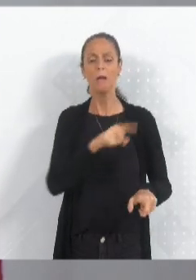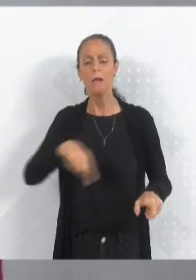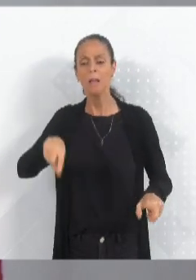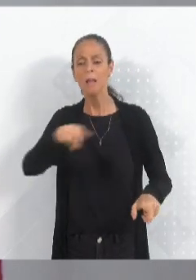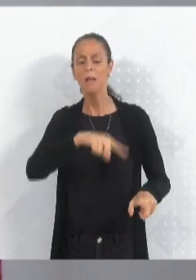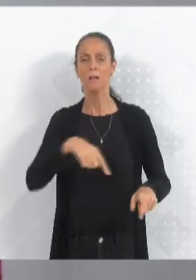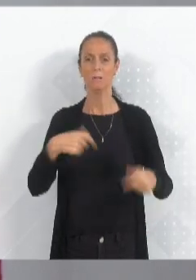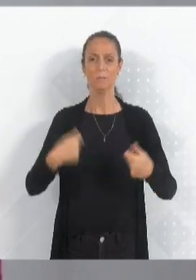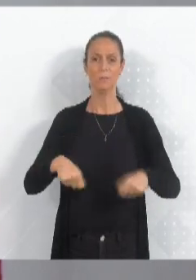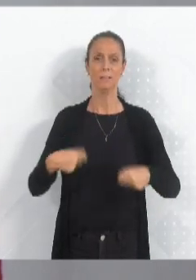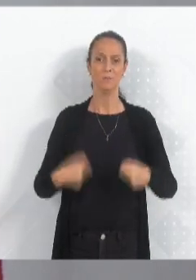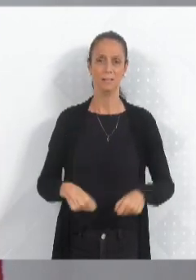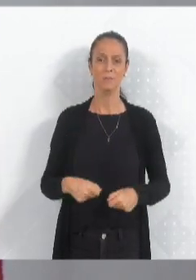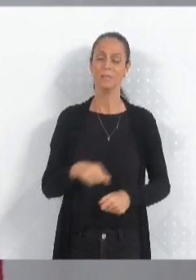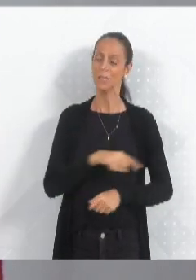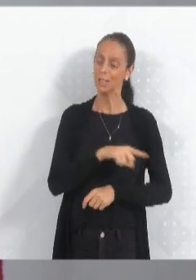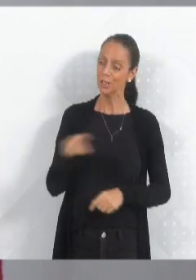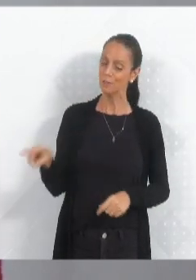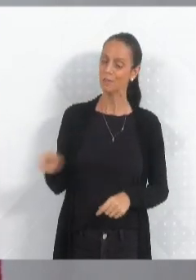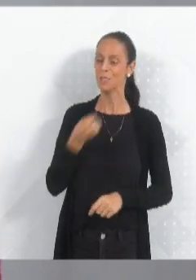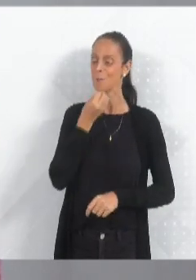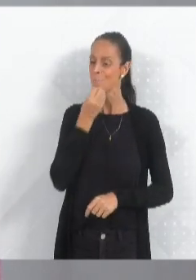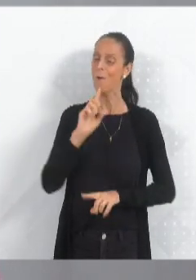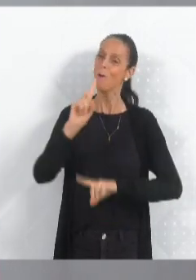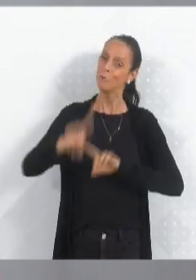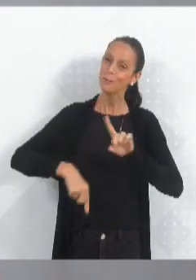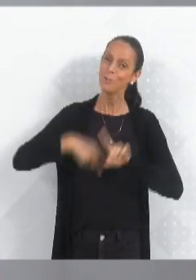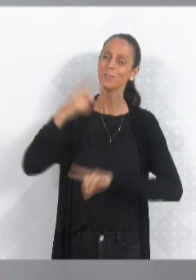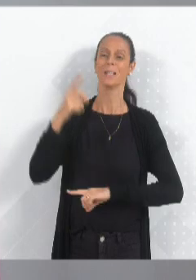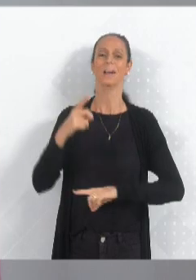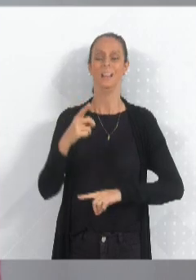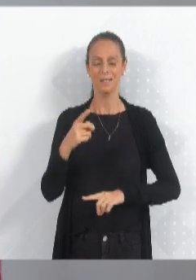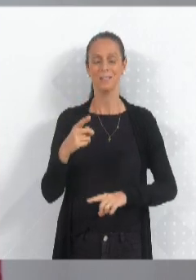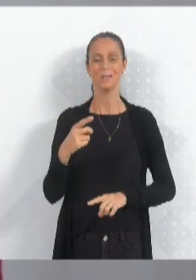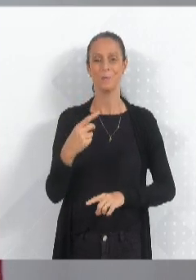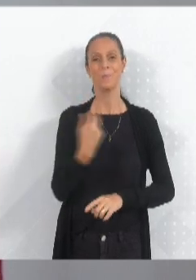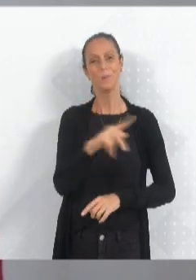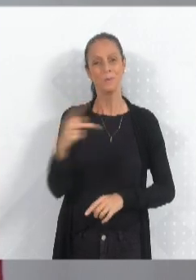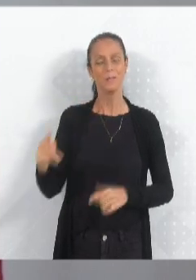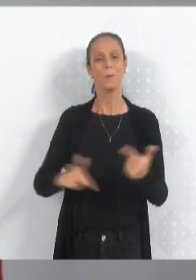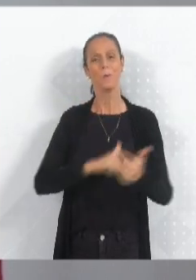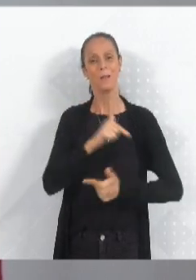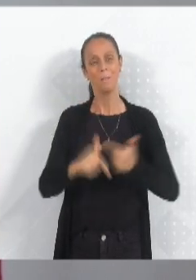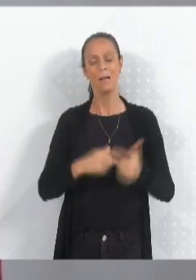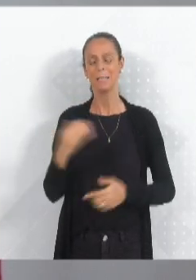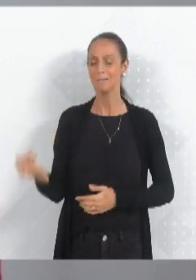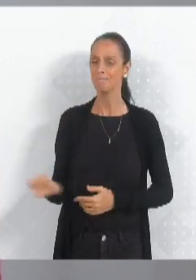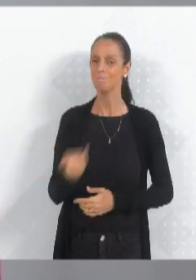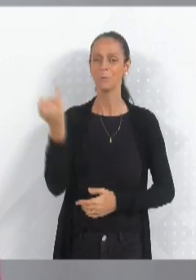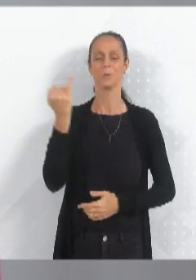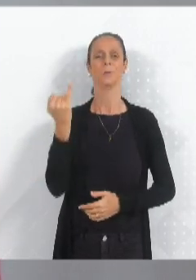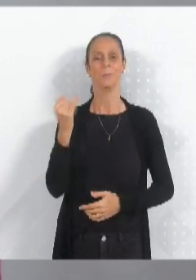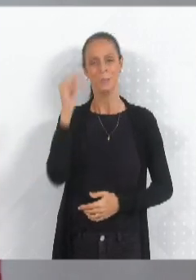e de sucesso no exercício de tão importante cargo paraa Nossa República Muito obrigado